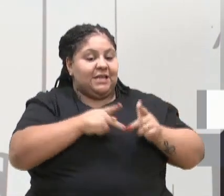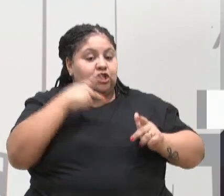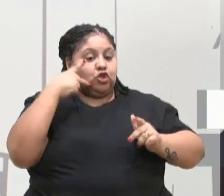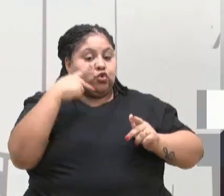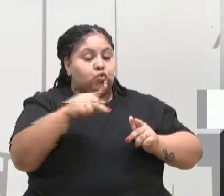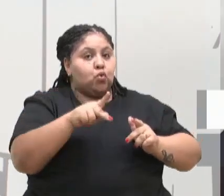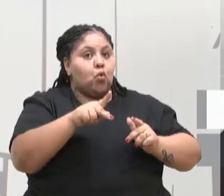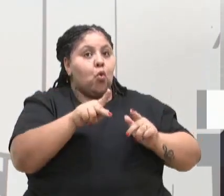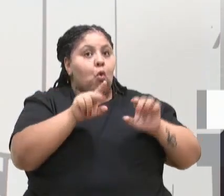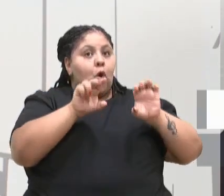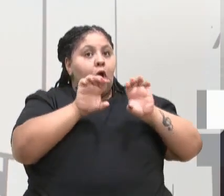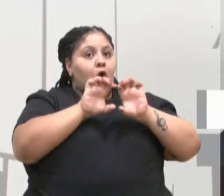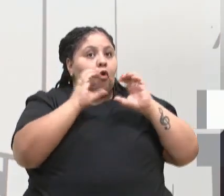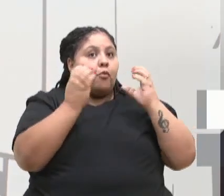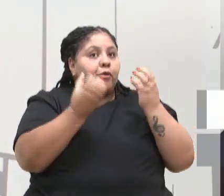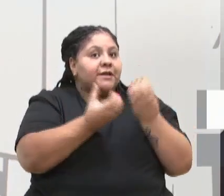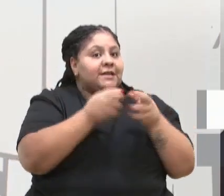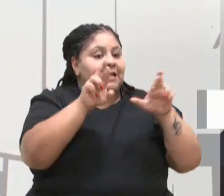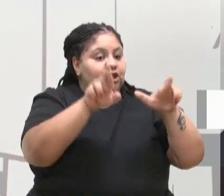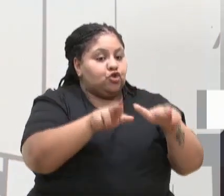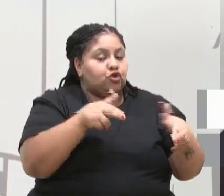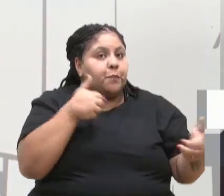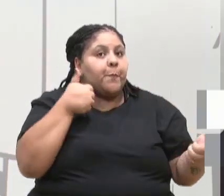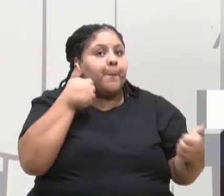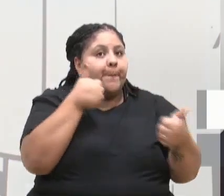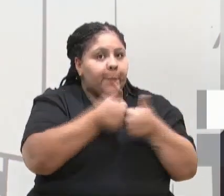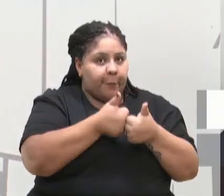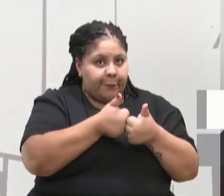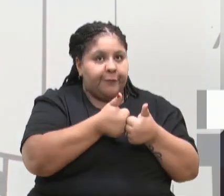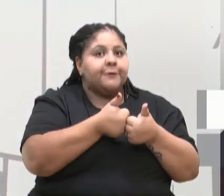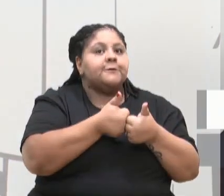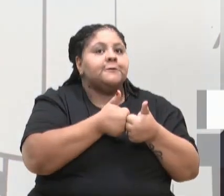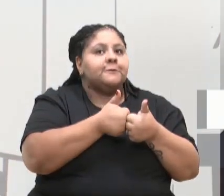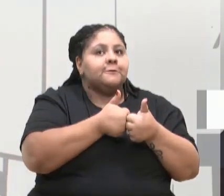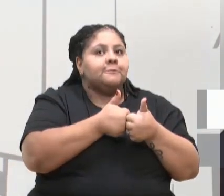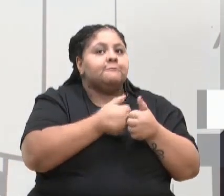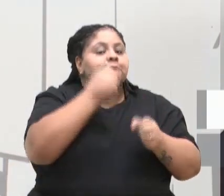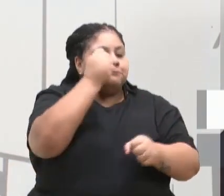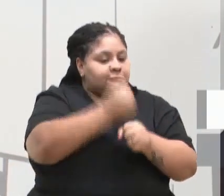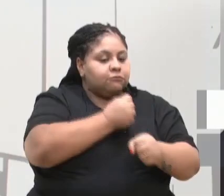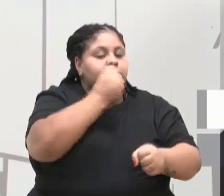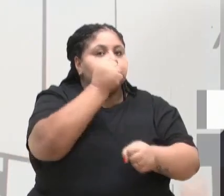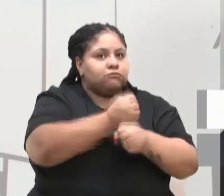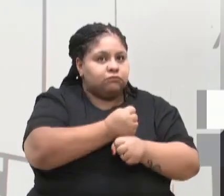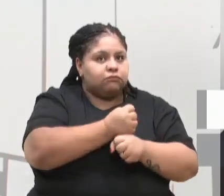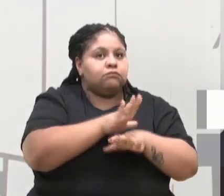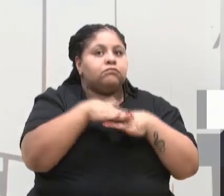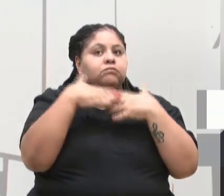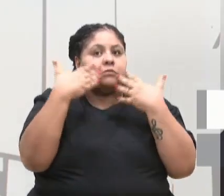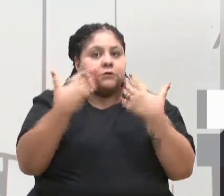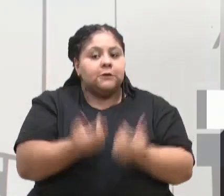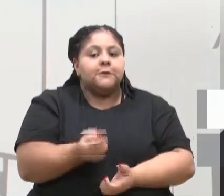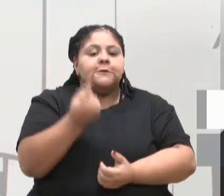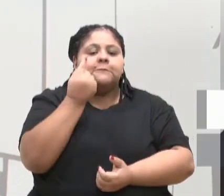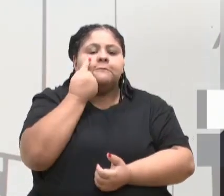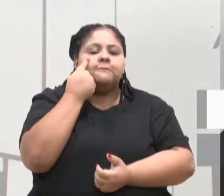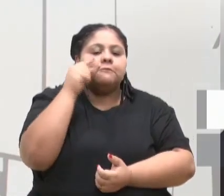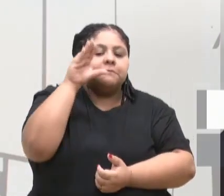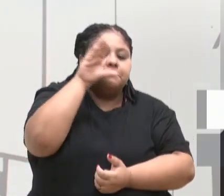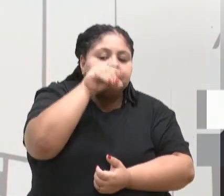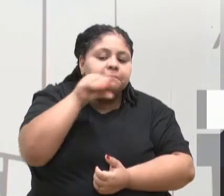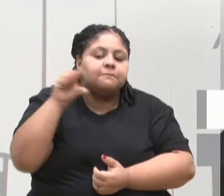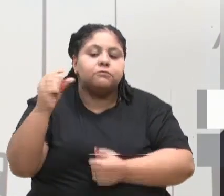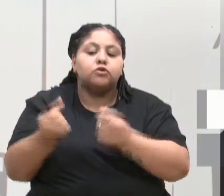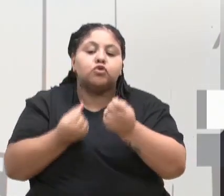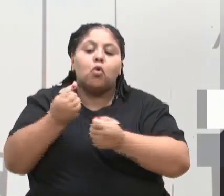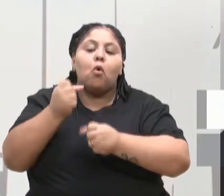as regiões próximas estão em reconstrução. Então eu fui verificar em que estado estão as obras